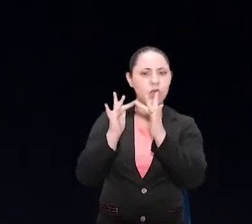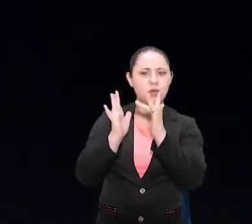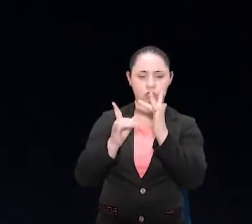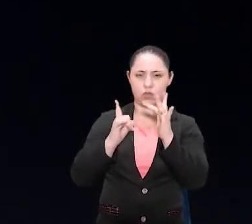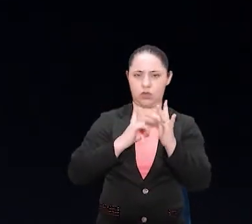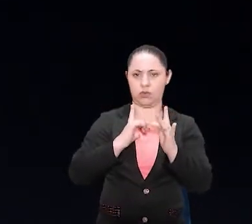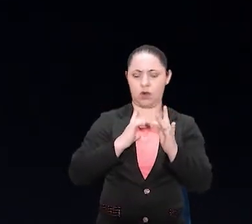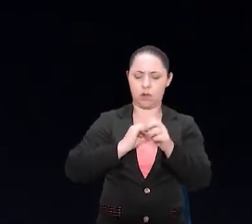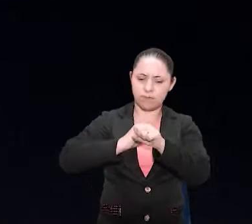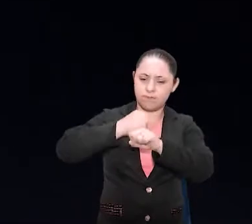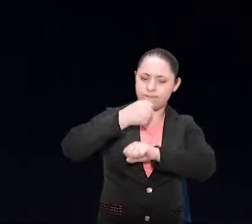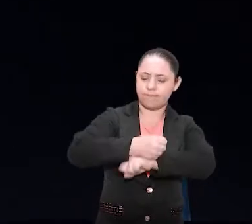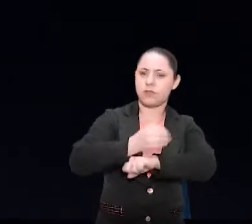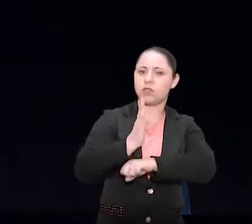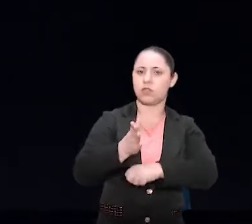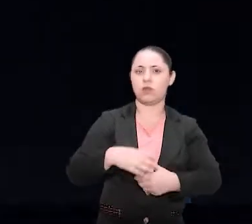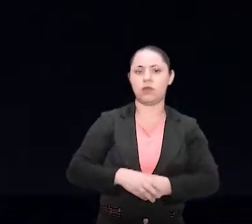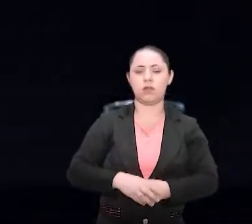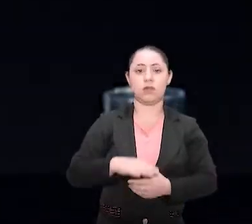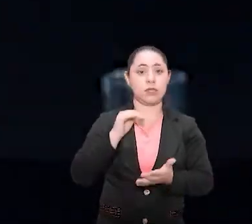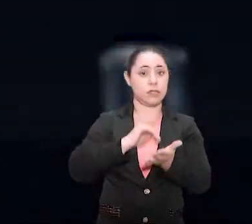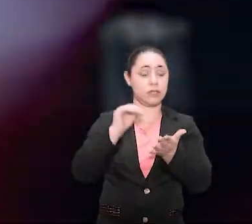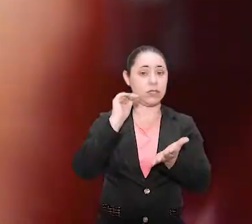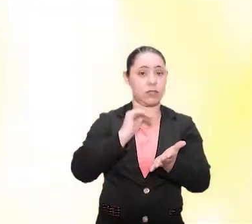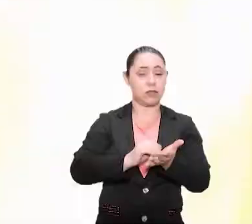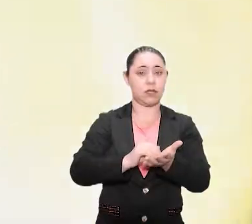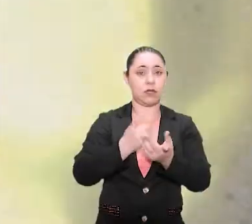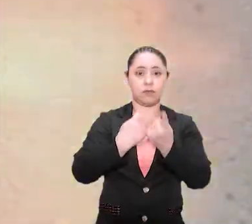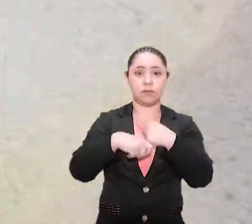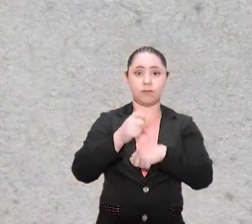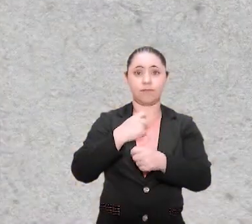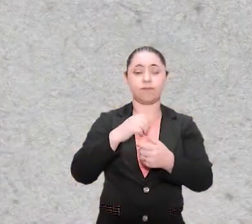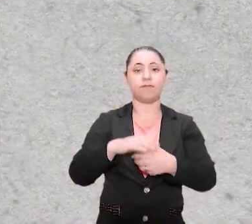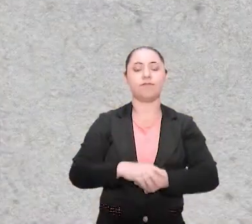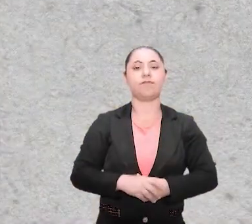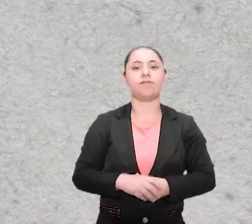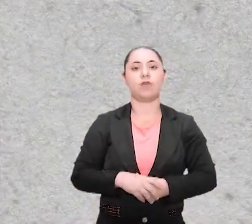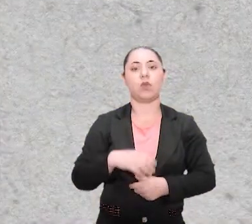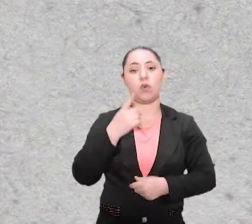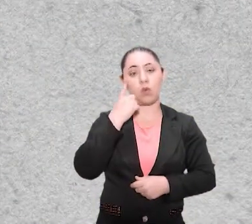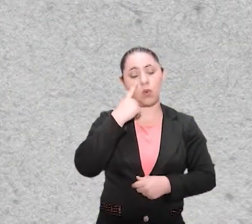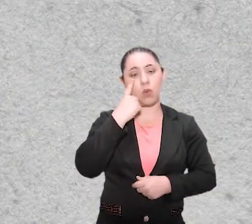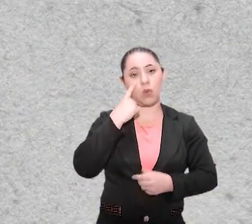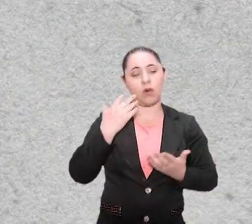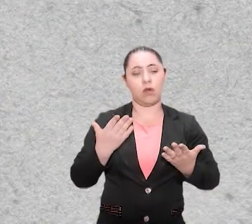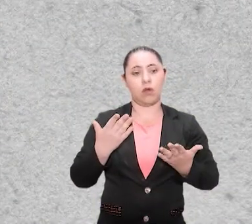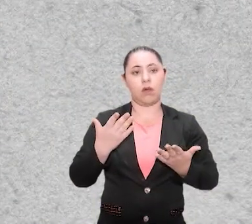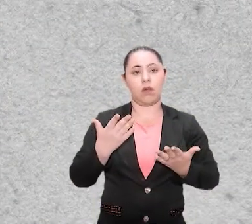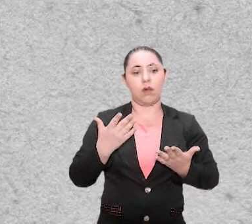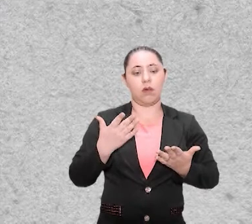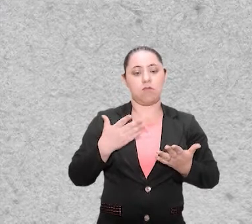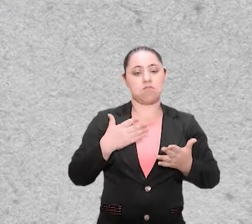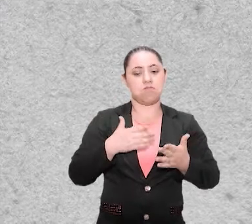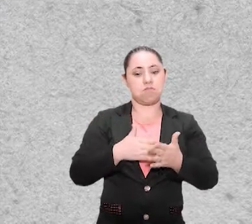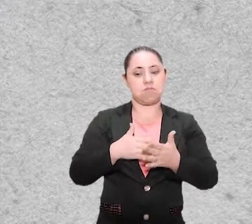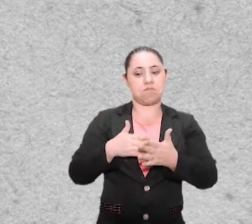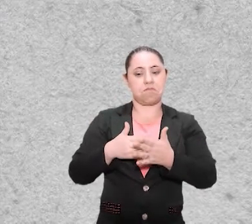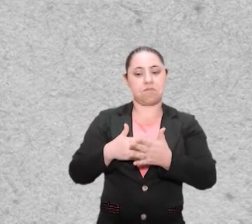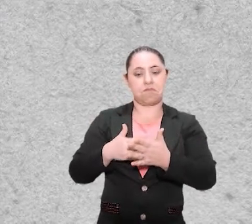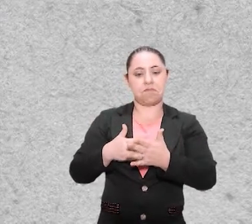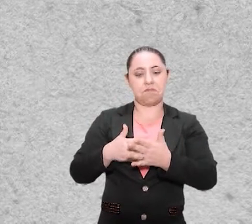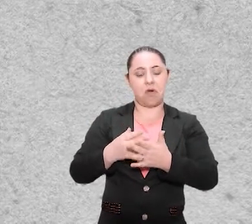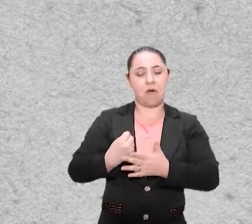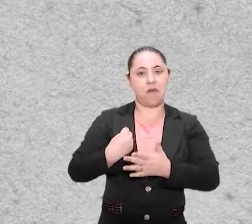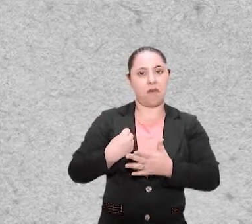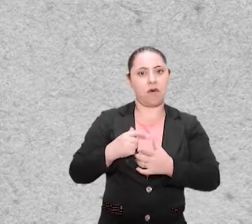Esse desafio de ser secretário de Finanças da capital? Olha, esse foi o maior desafio da minha vida. De tudo